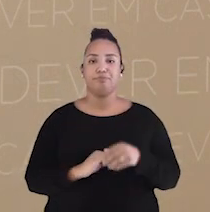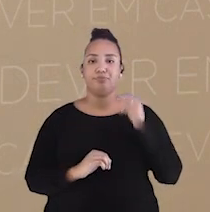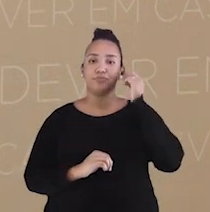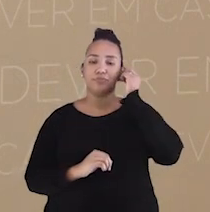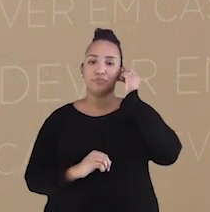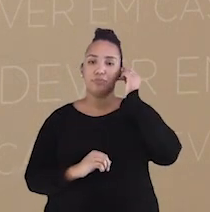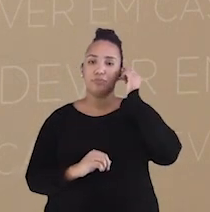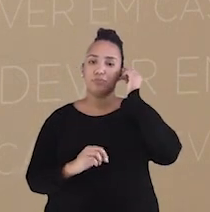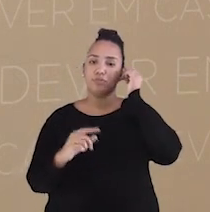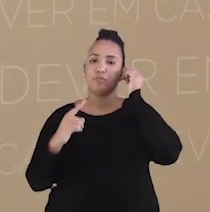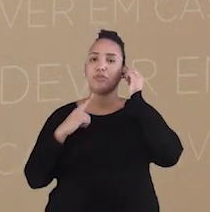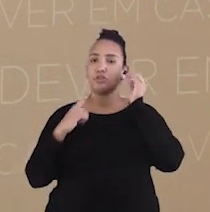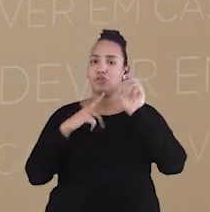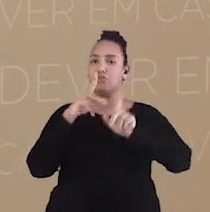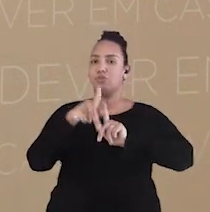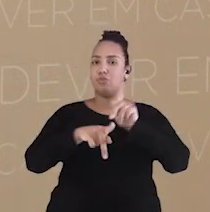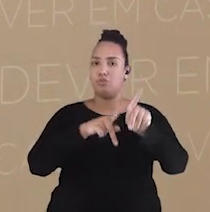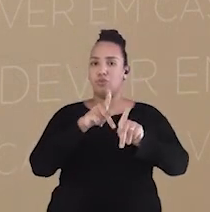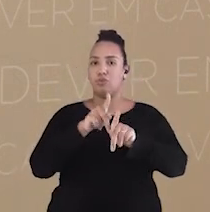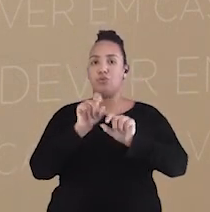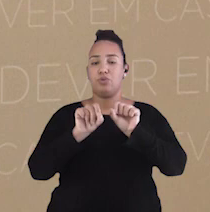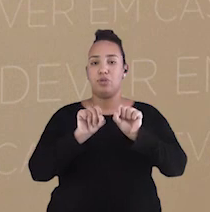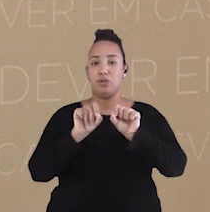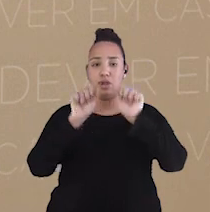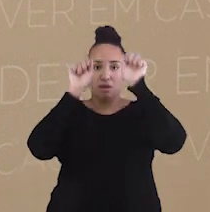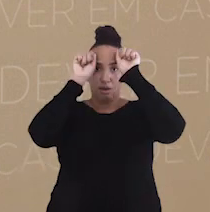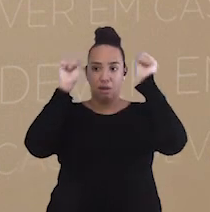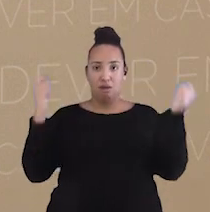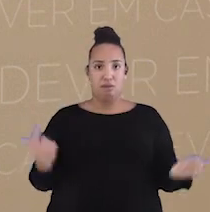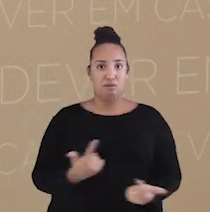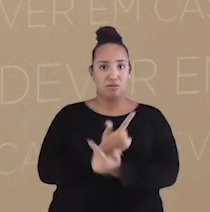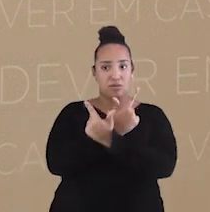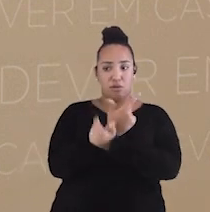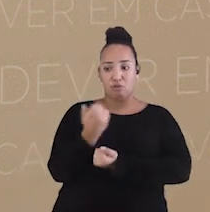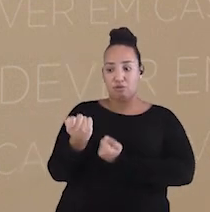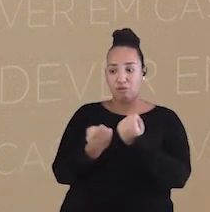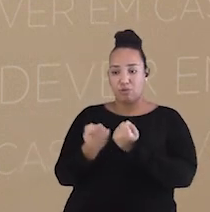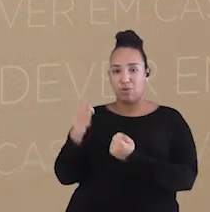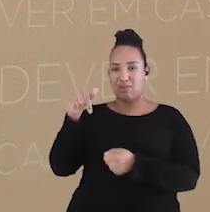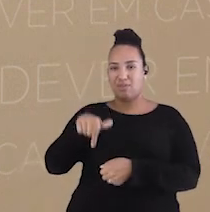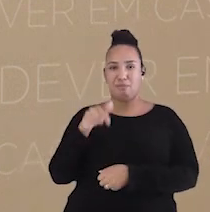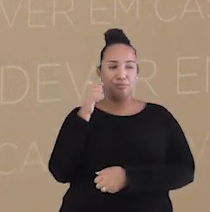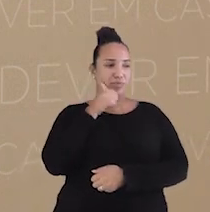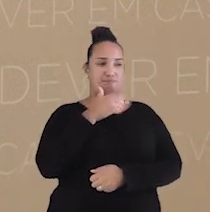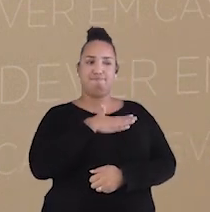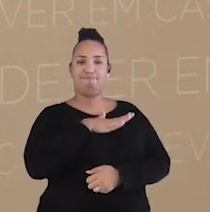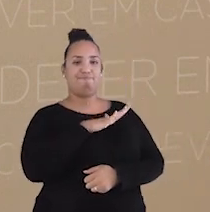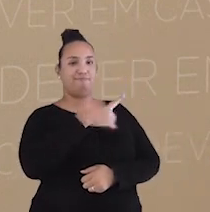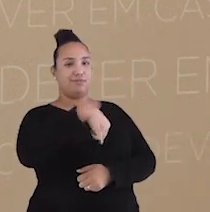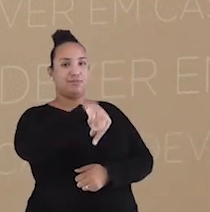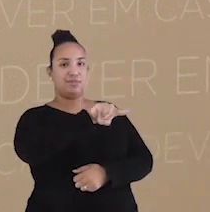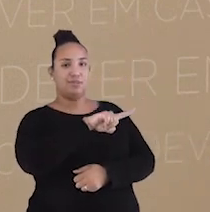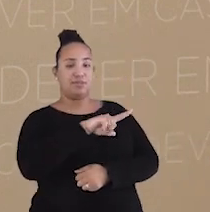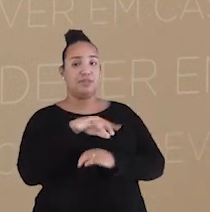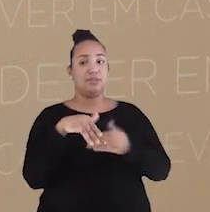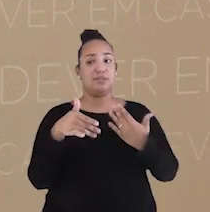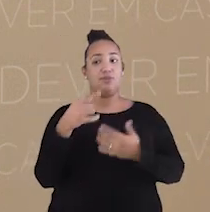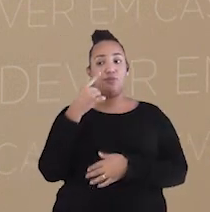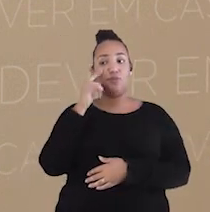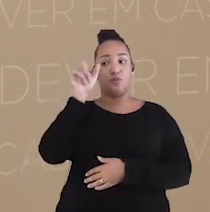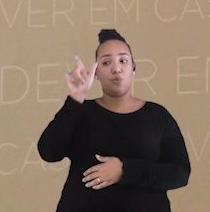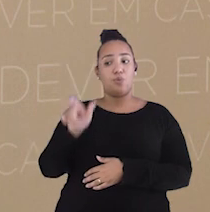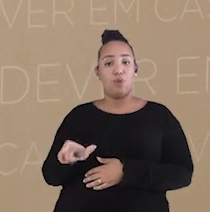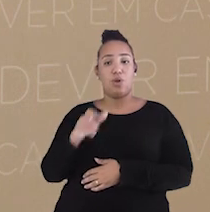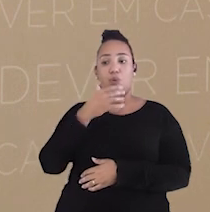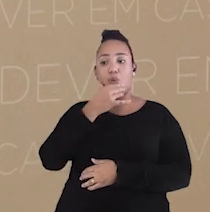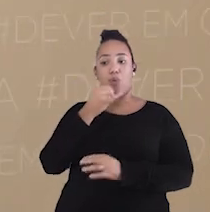um povo que foi dominado pelos astecas e por isso não gostava nem um pouquinho deles e viu no Cortés uma